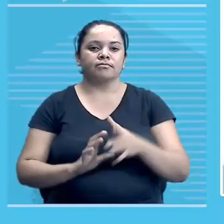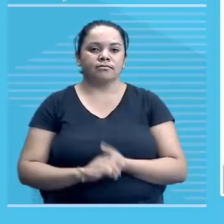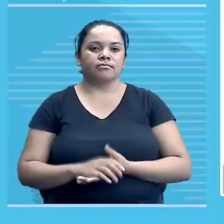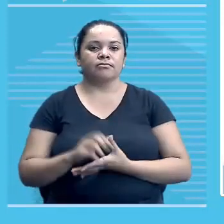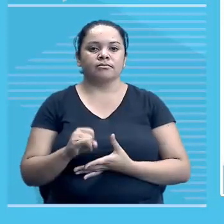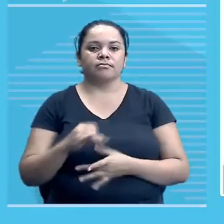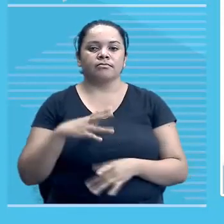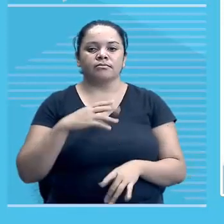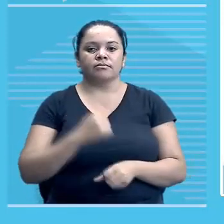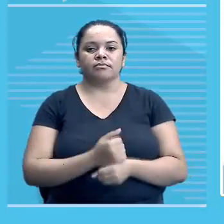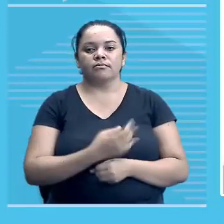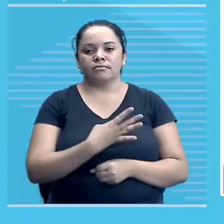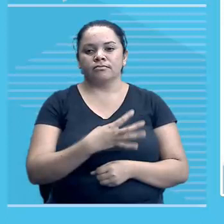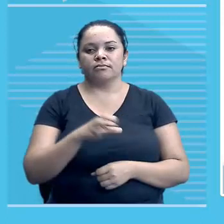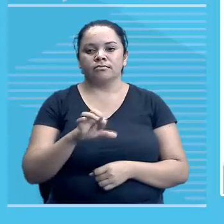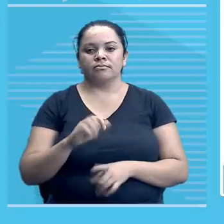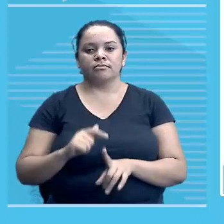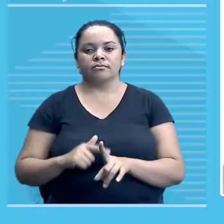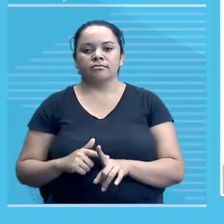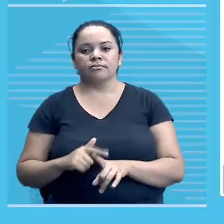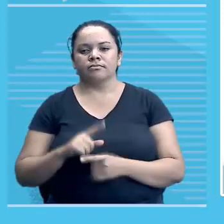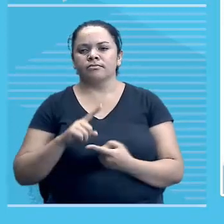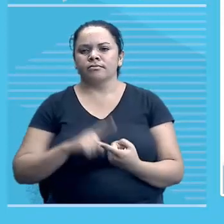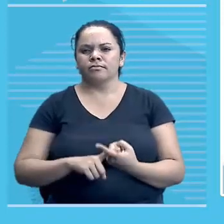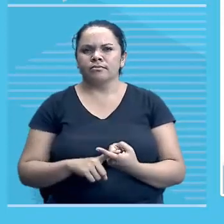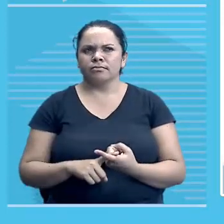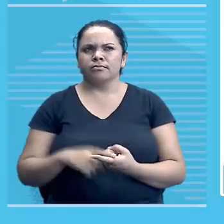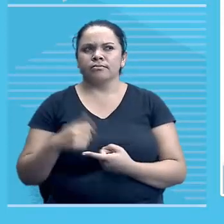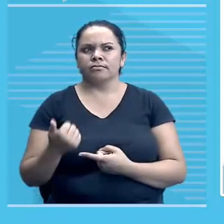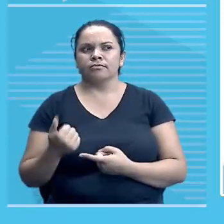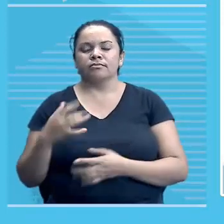multiplicar 49 vezes 1, dá 49.